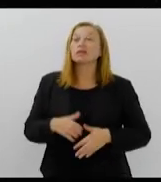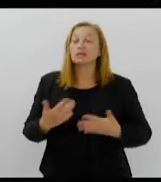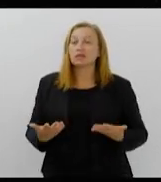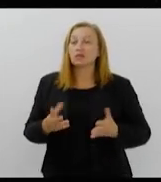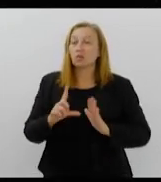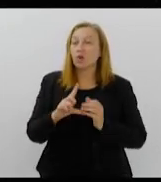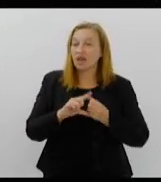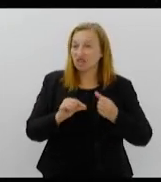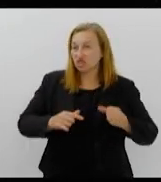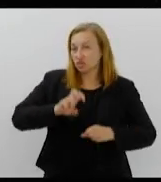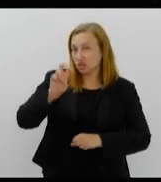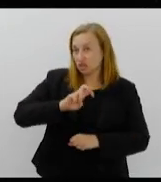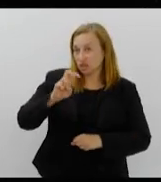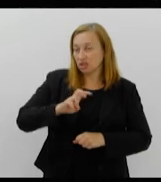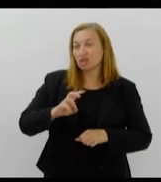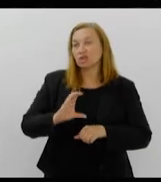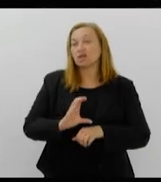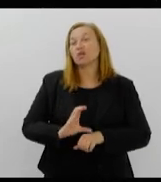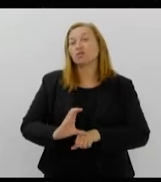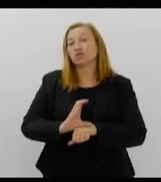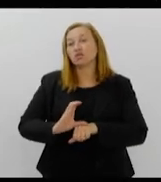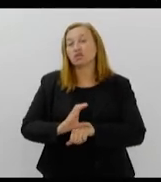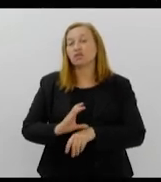artigo 5º da Constituição Federal